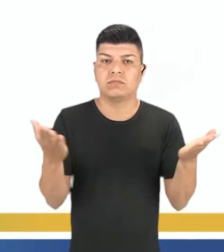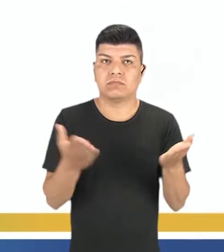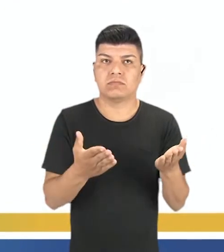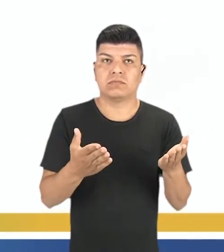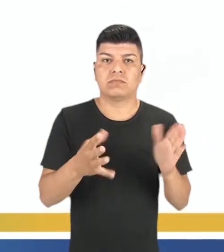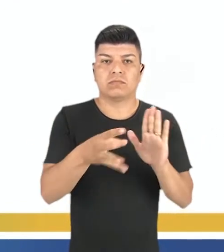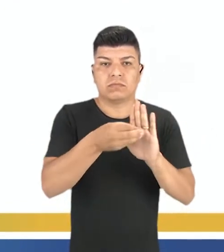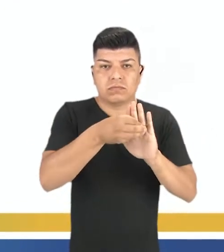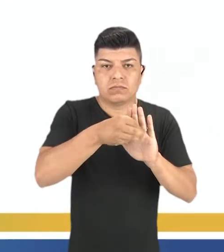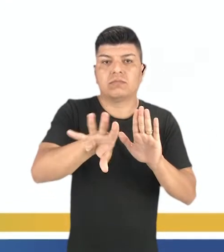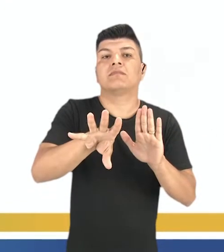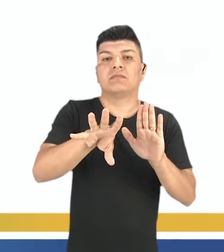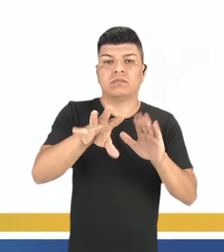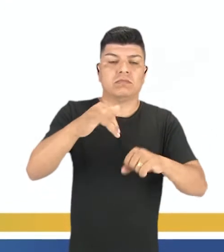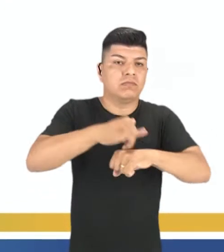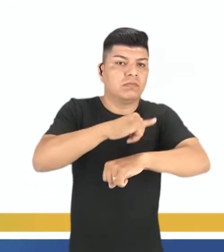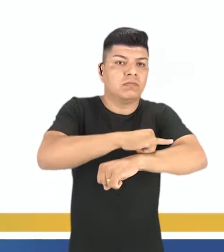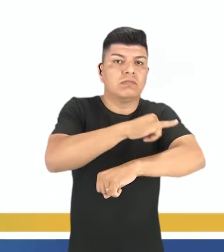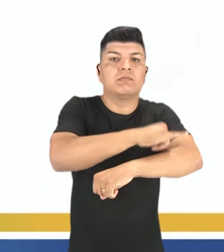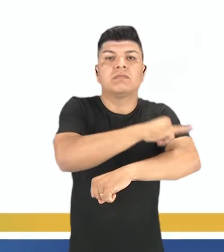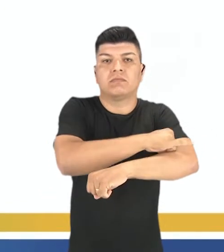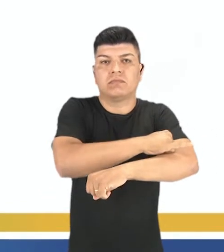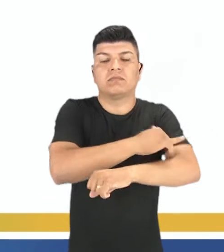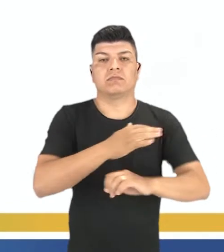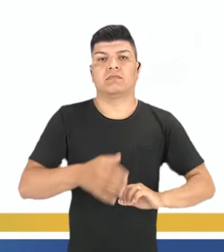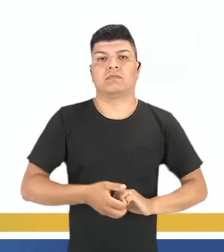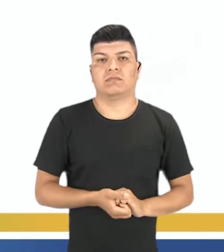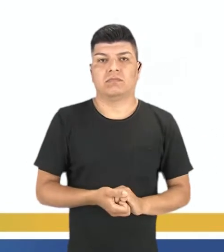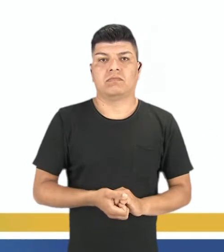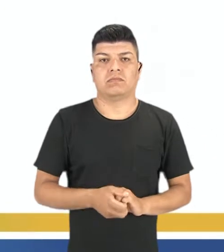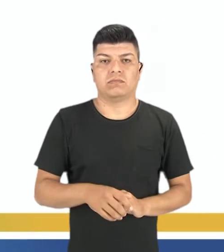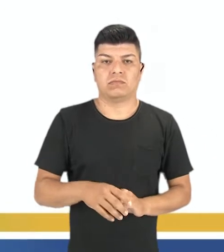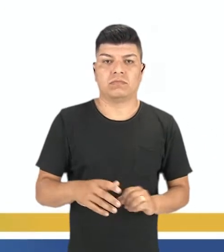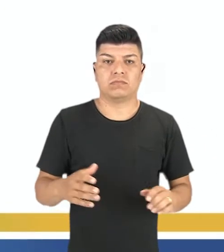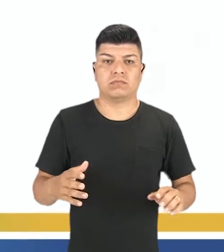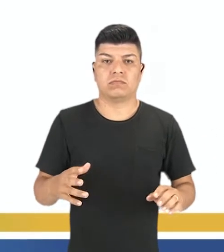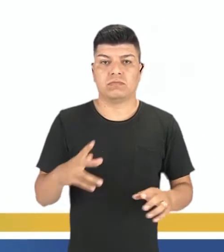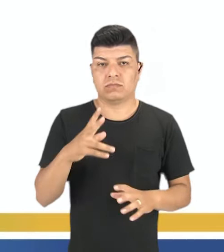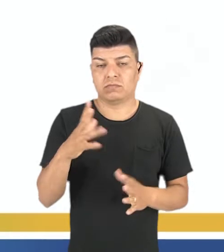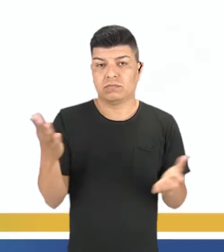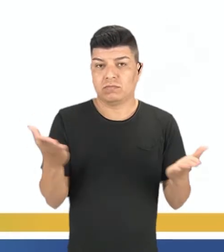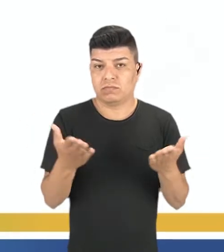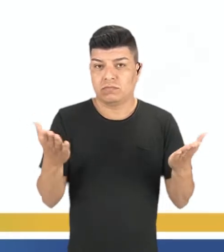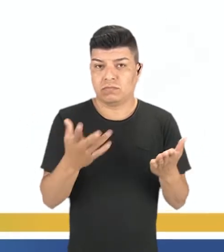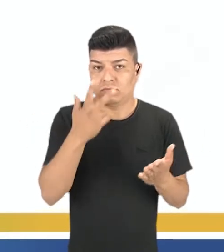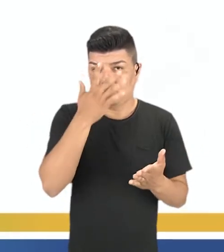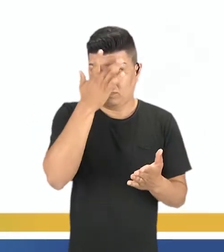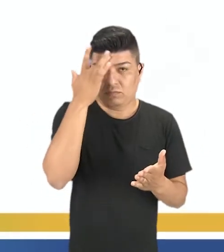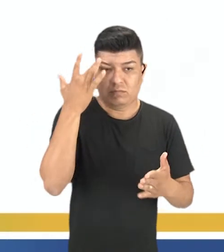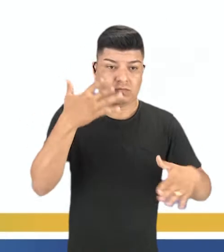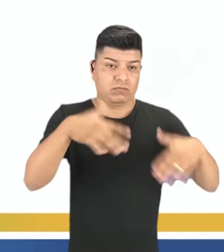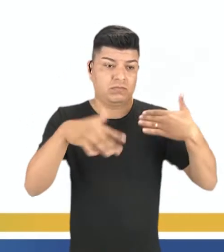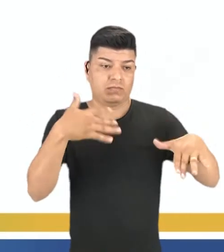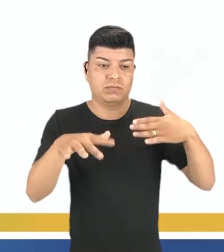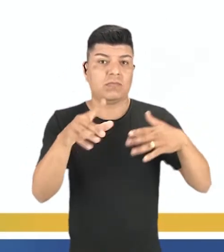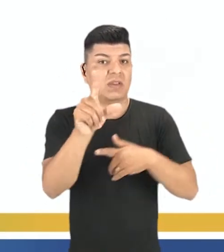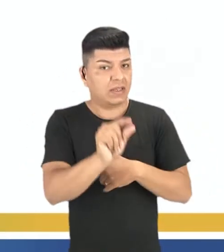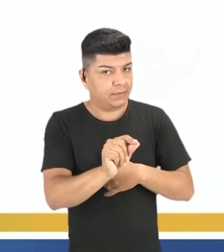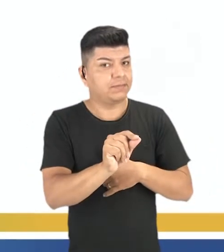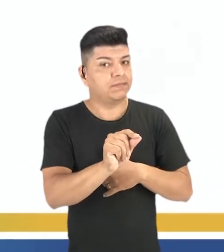obesidade? Com a ascensão da tecnologia muito forte aí, a tendência é as pessoas se movimentarem